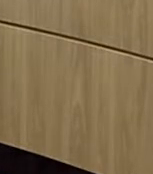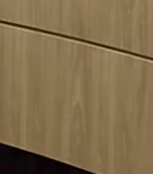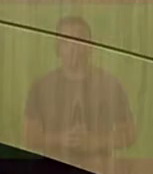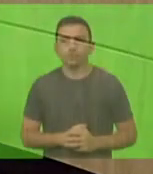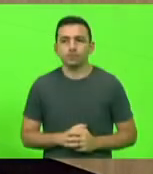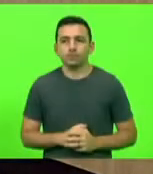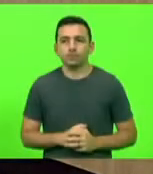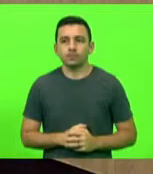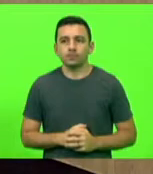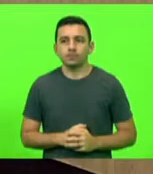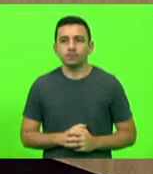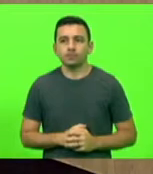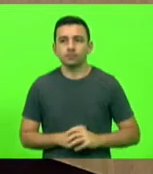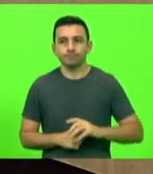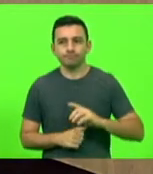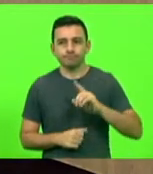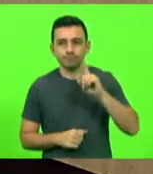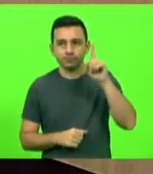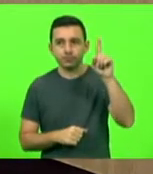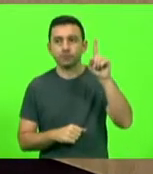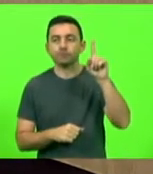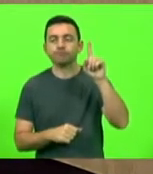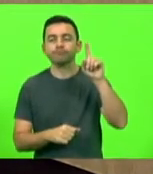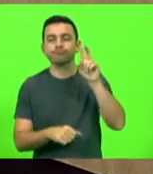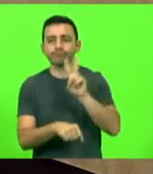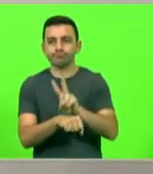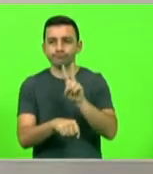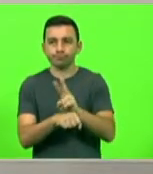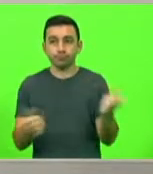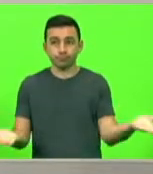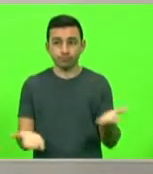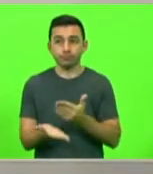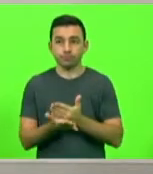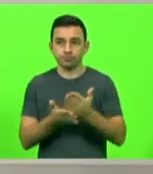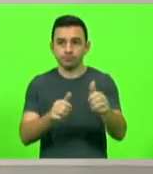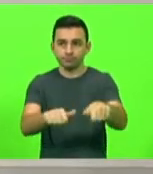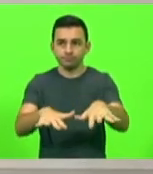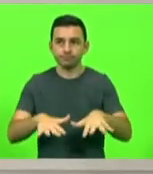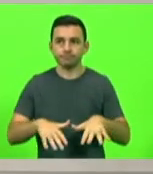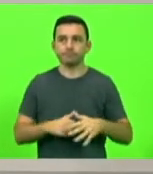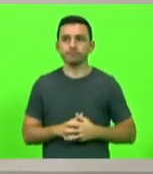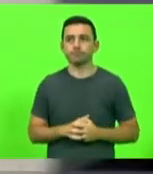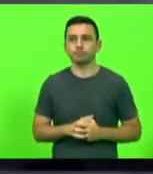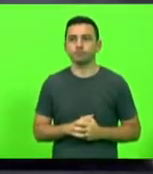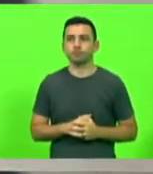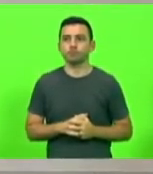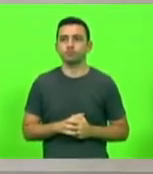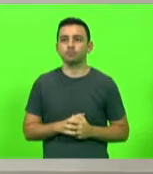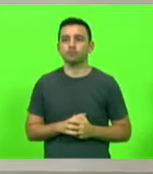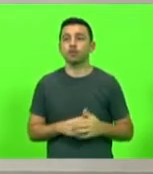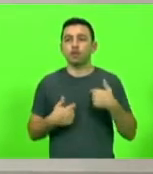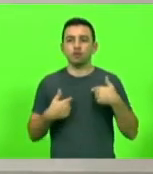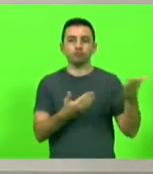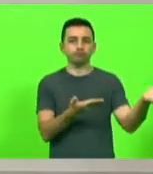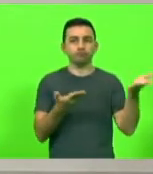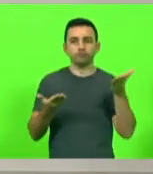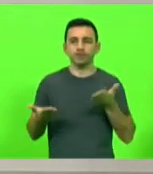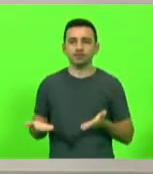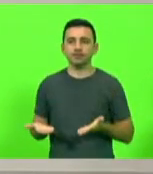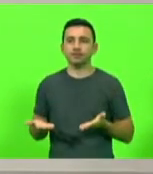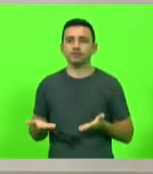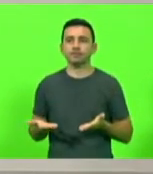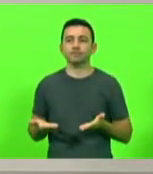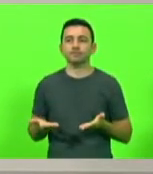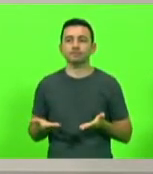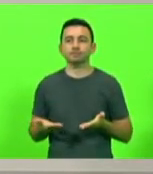Sobre a proteção de Deus, declaro aberta a presente sessão. Convido o senhor secretário